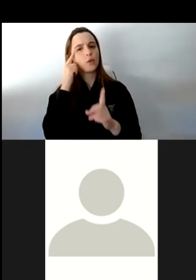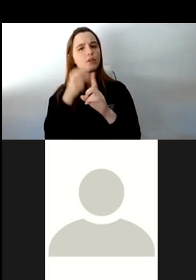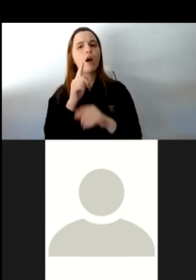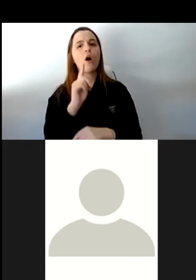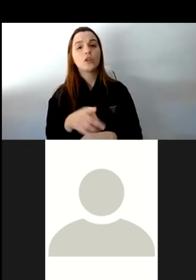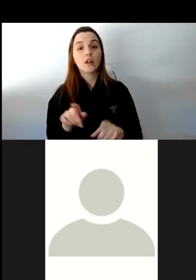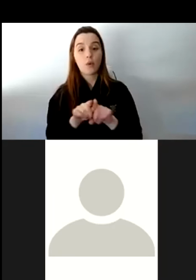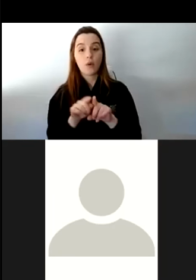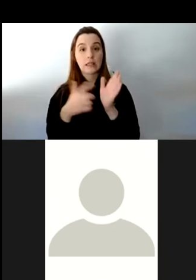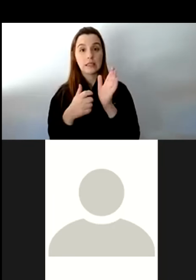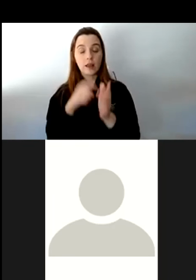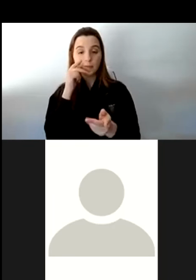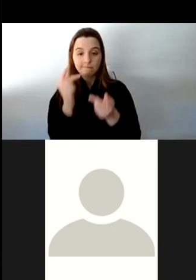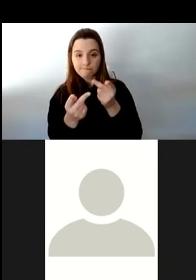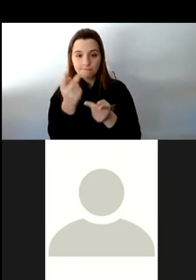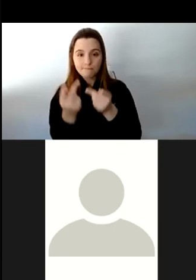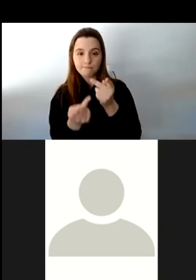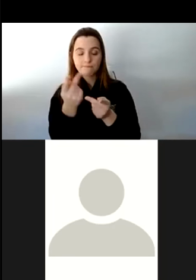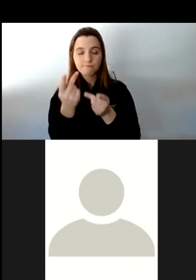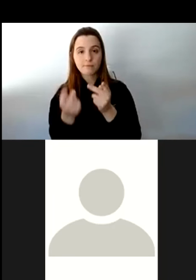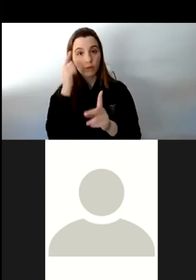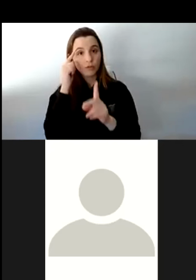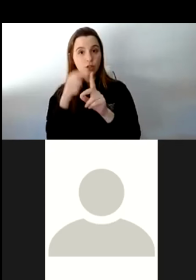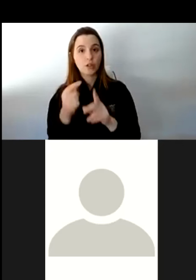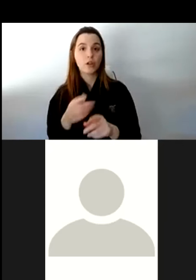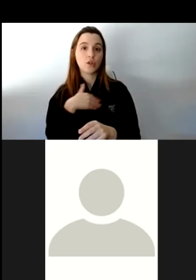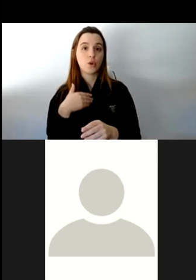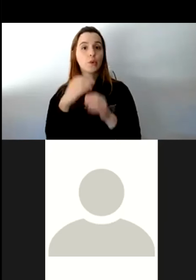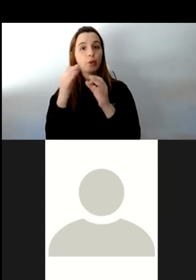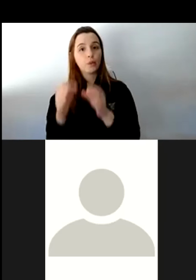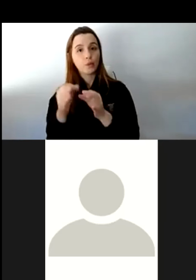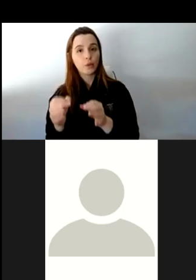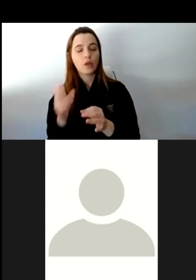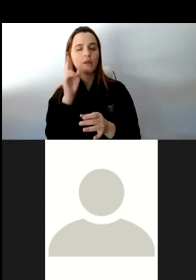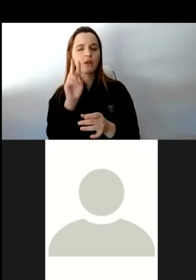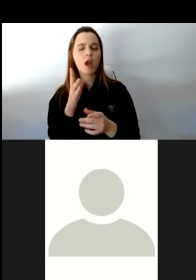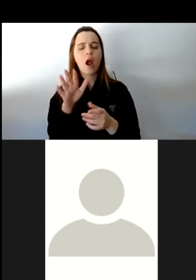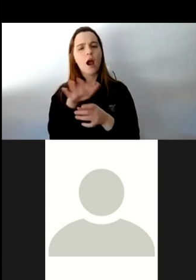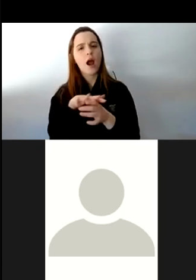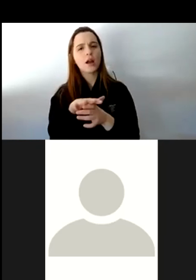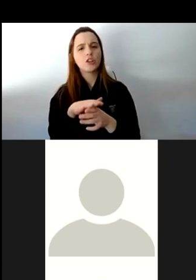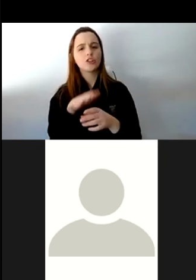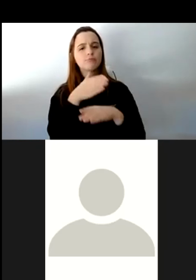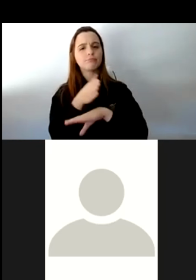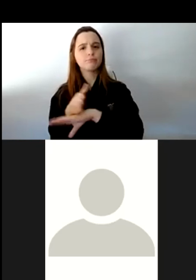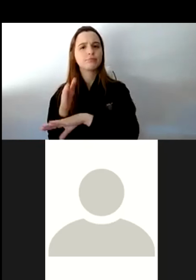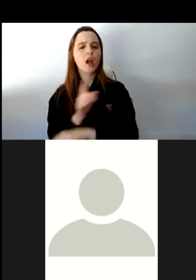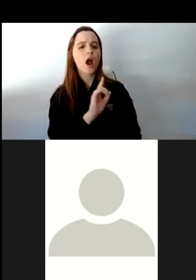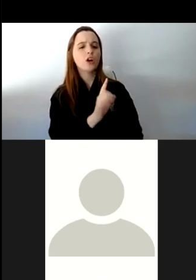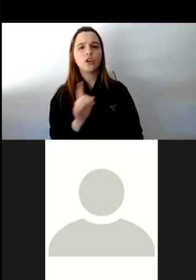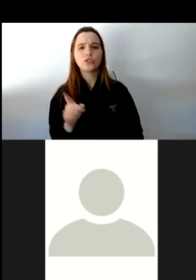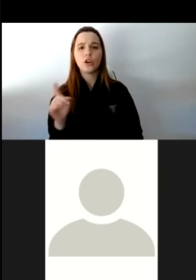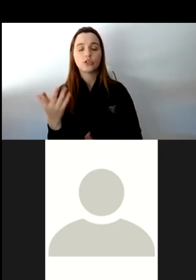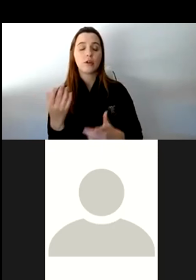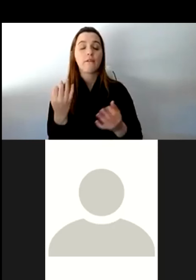necessidades de prestação de cuidados de saúde, identificar as grandes áreas de intervenção, foi aquilo que foi possível fazer até este